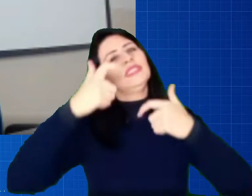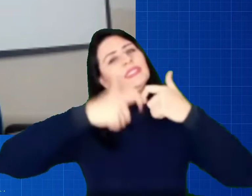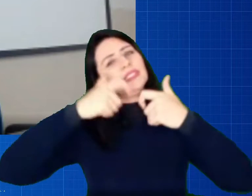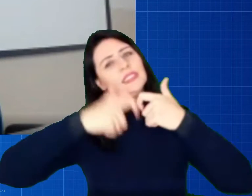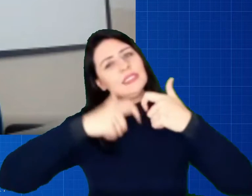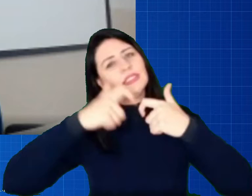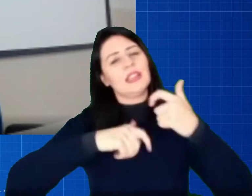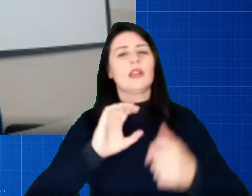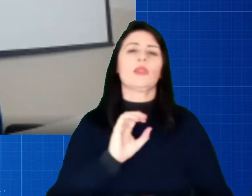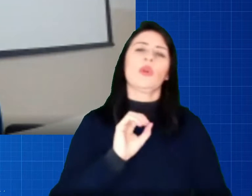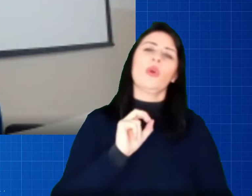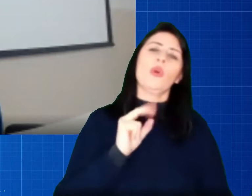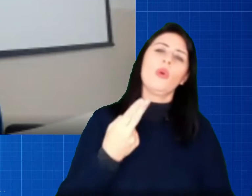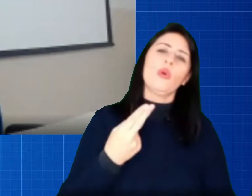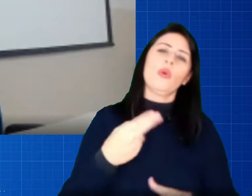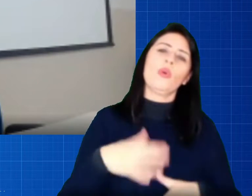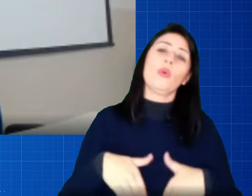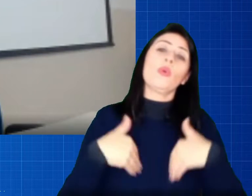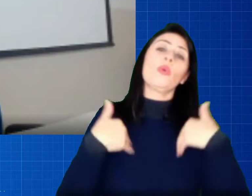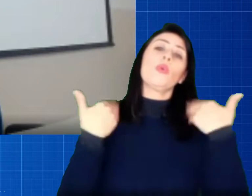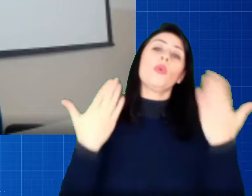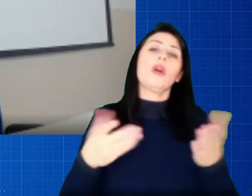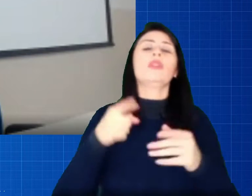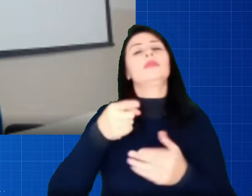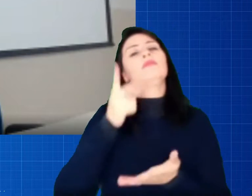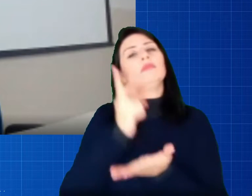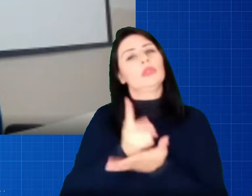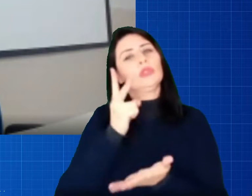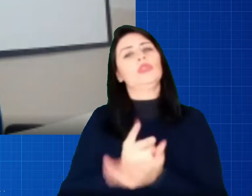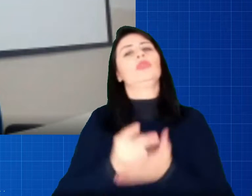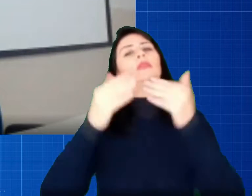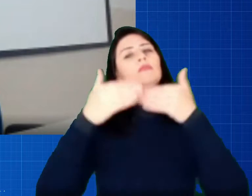sua atividade sexual ou quando for dar